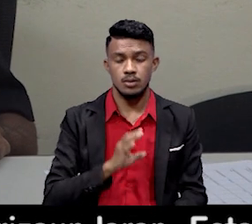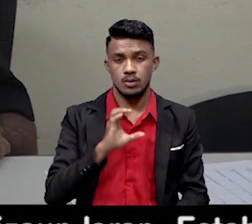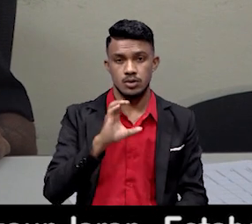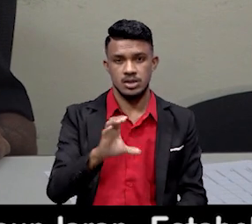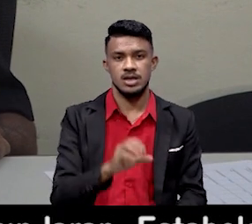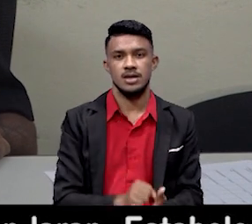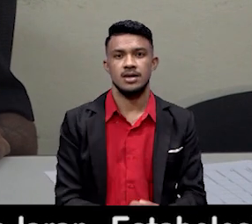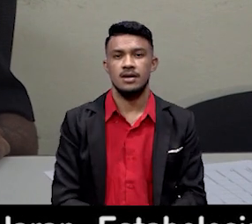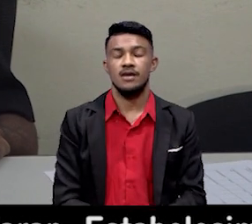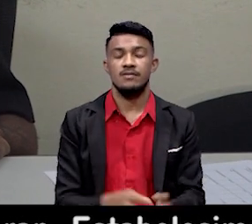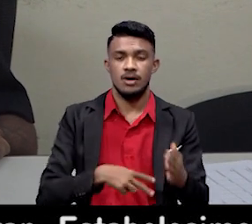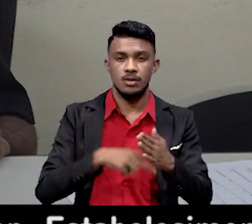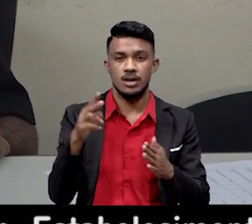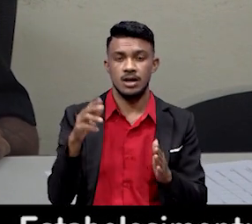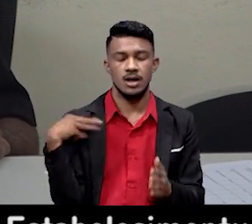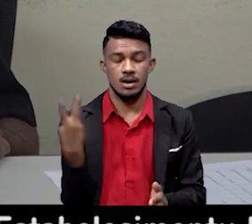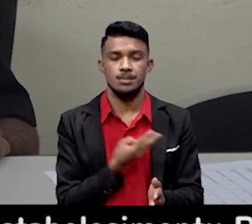cá me apresenta, portanto,